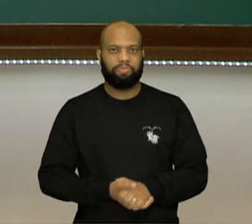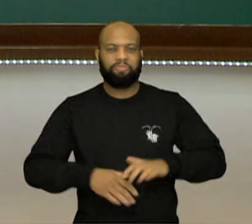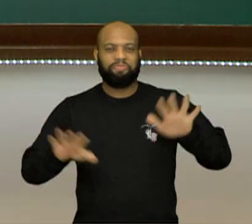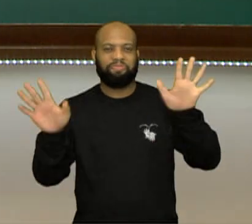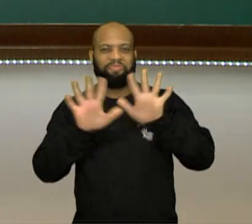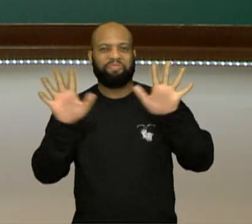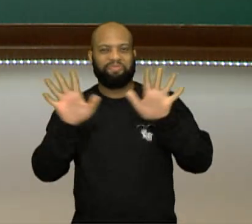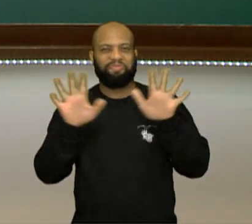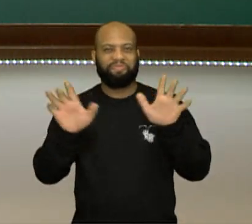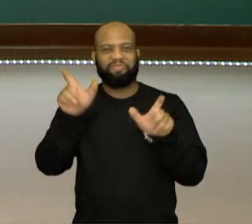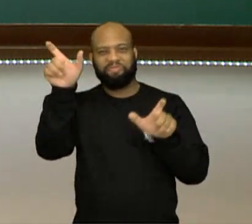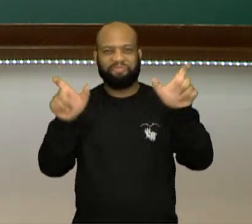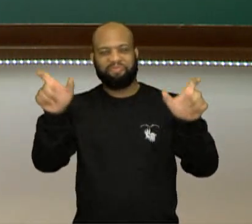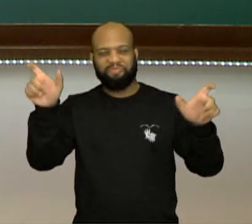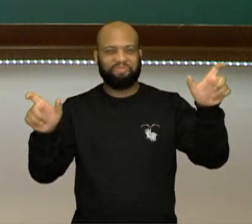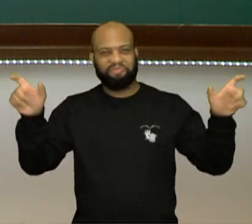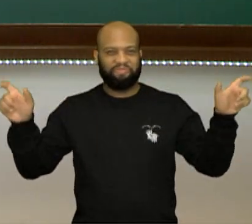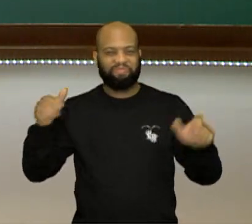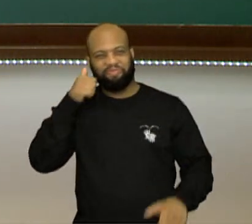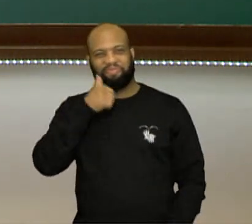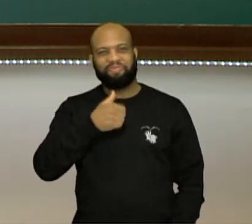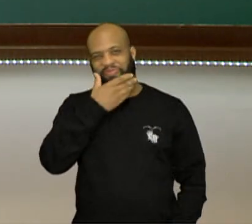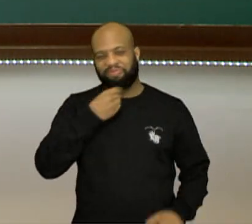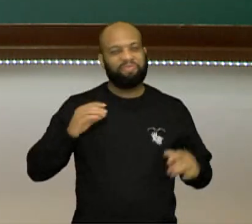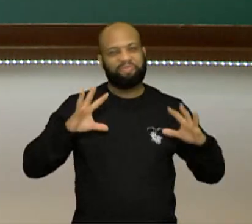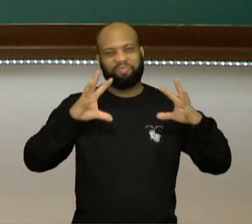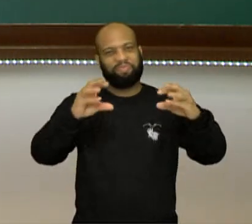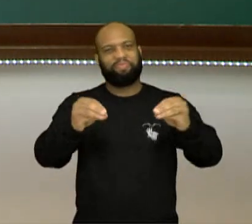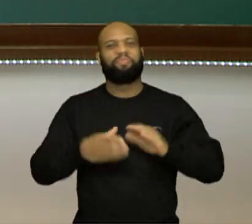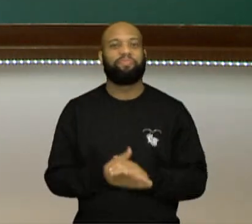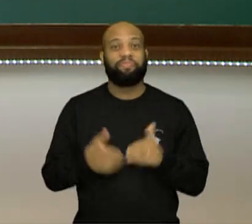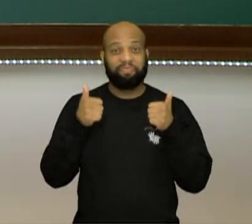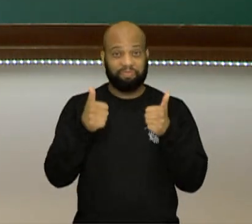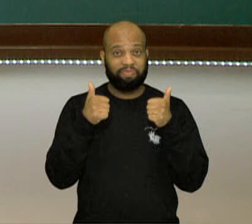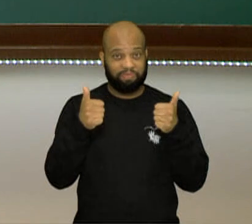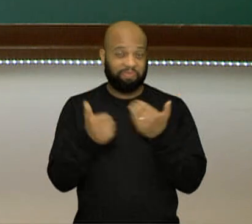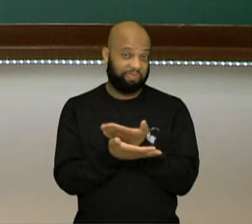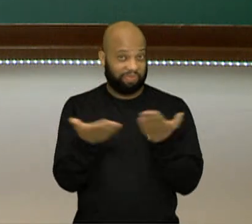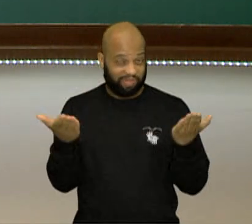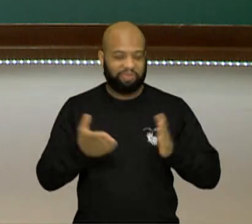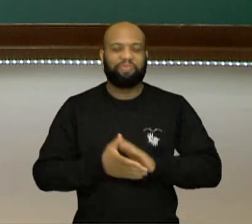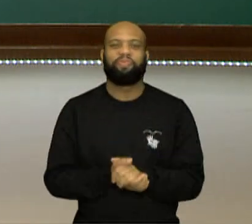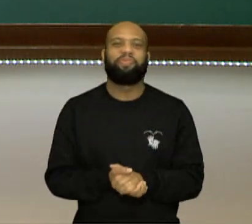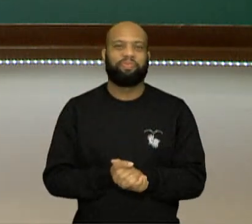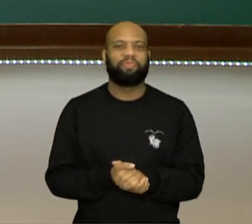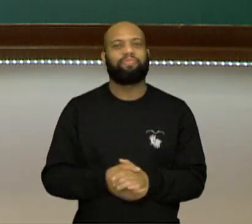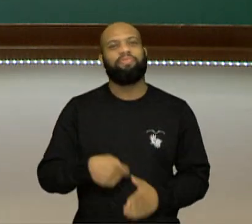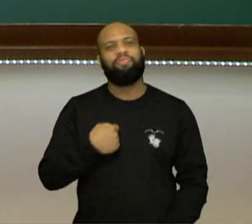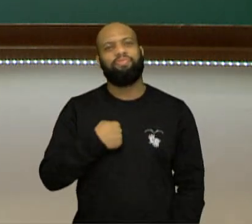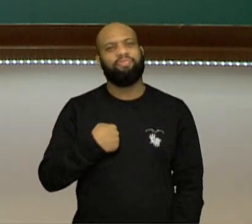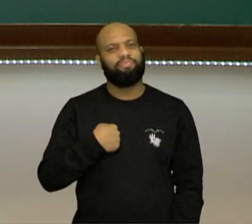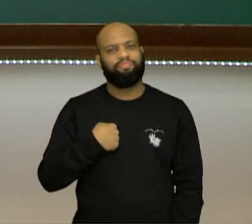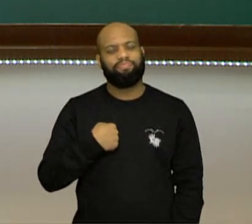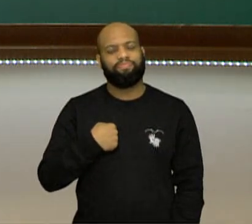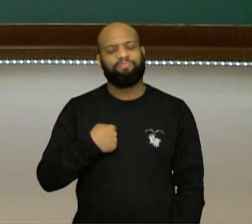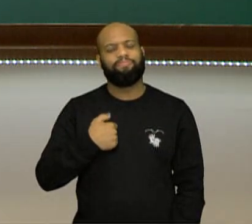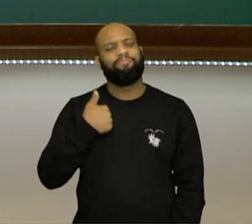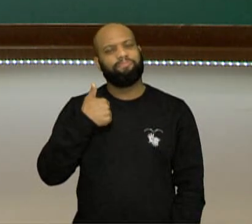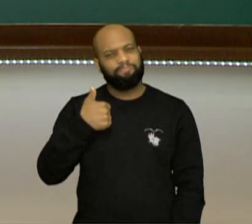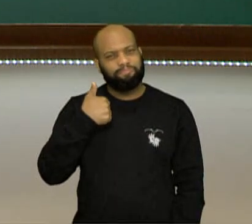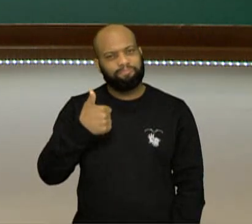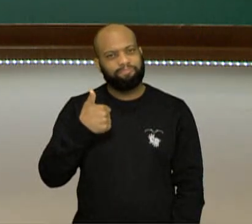Salve, salve, salve, meu querido! Salve, minha querida! Tudo bem com vocês? Eu tô muito